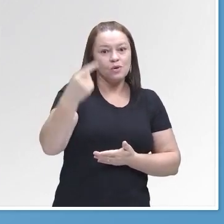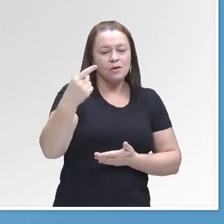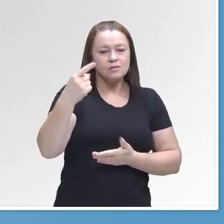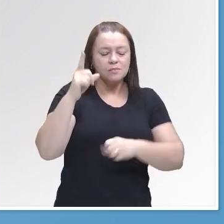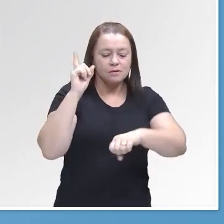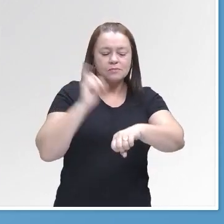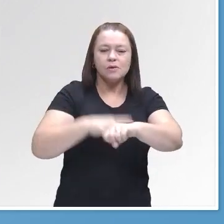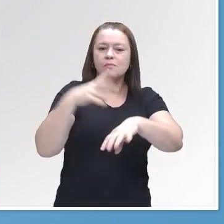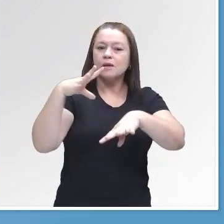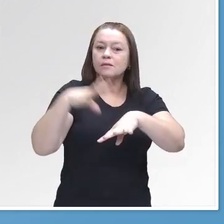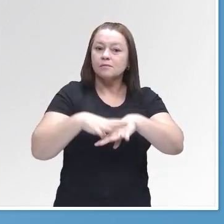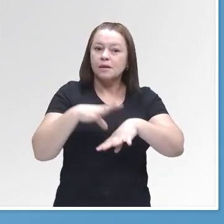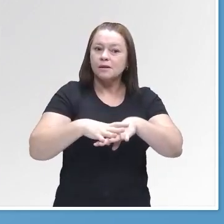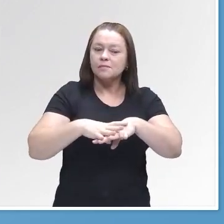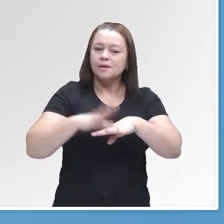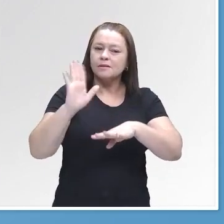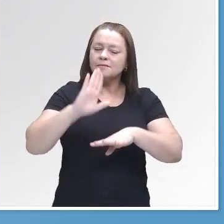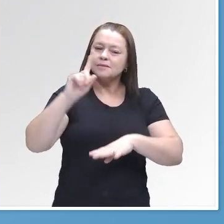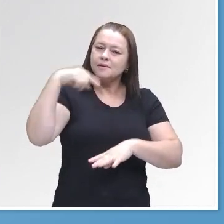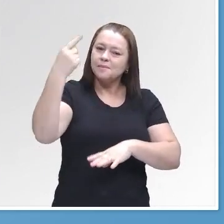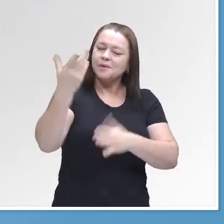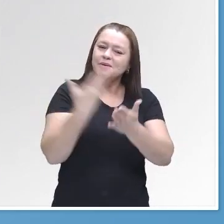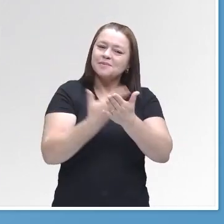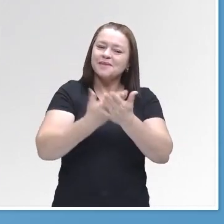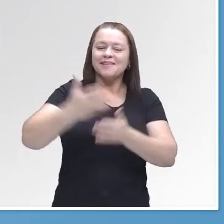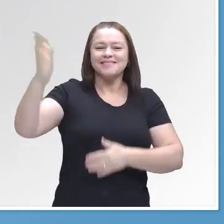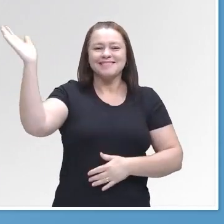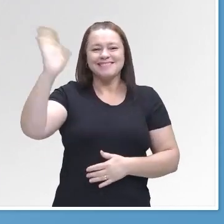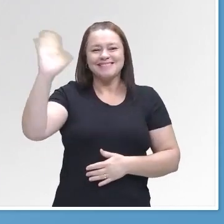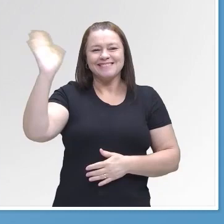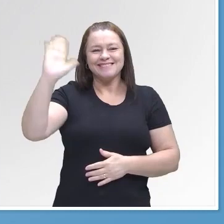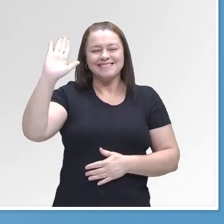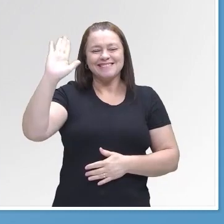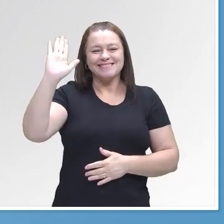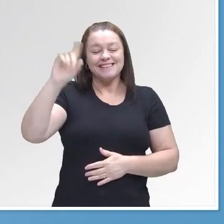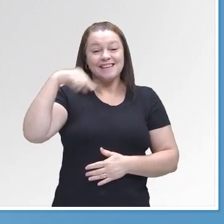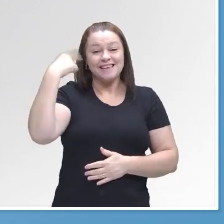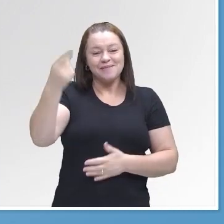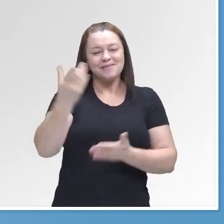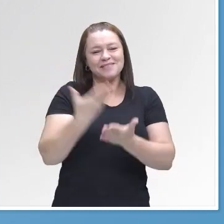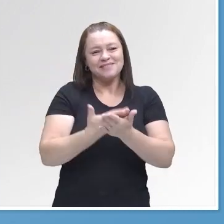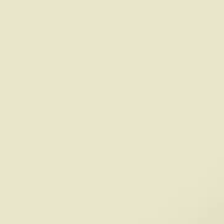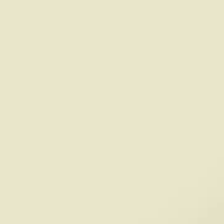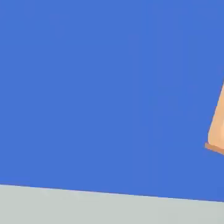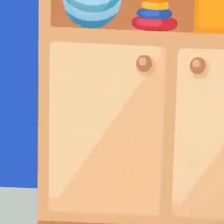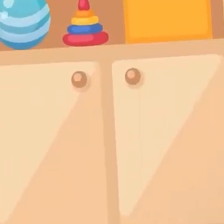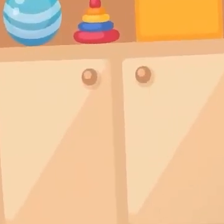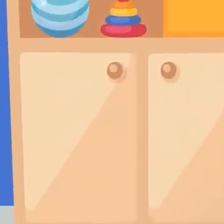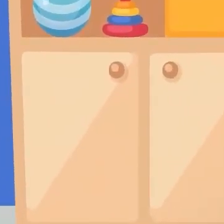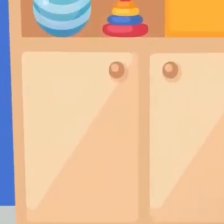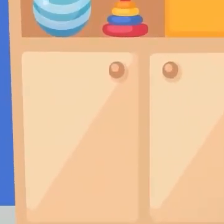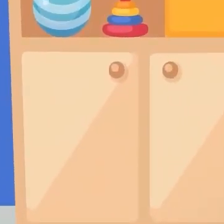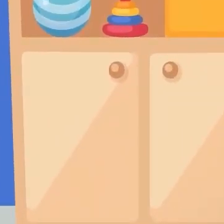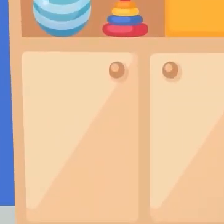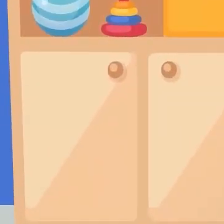momento matemático, até a nossa próxima aula. Tchau, até a próxima aula!